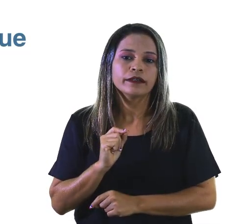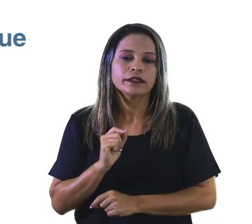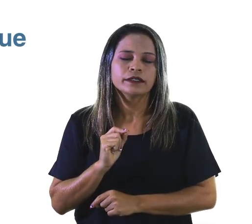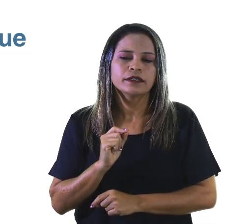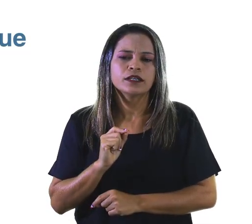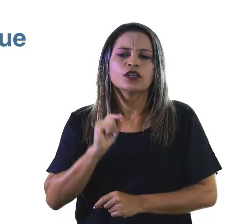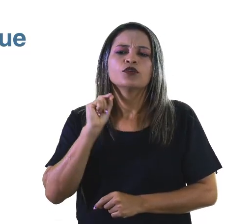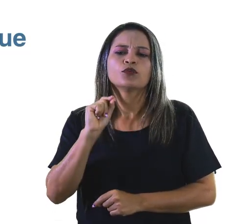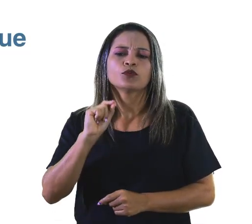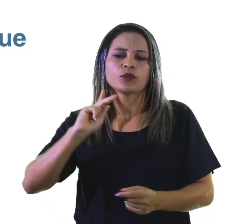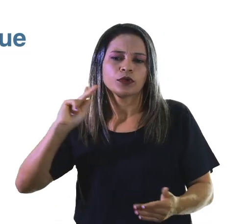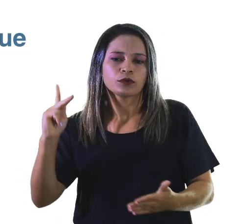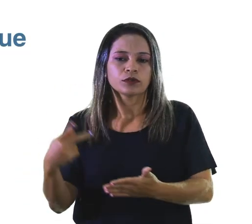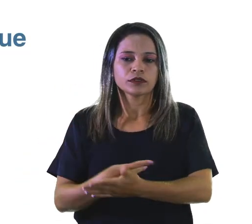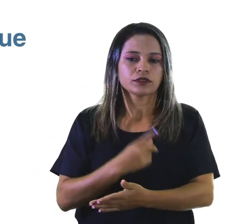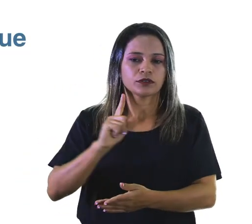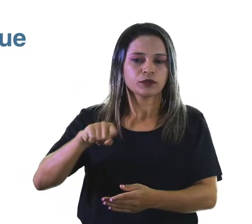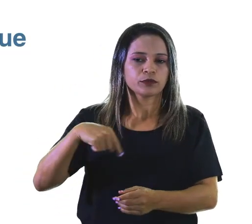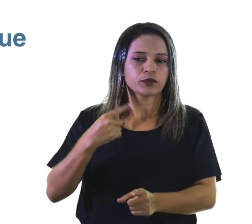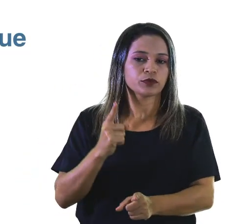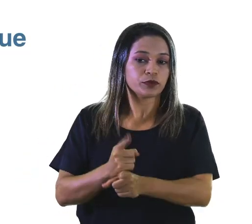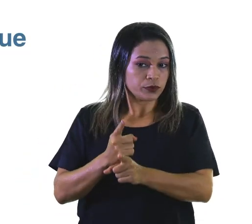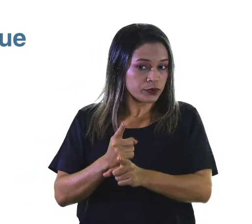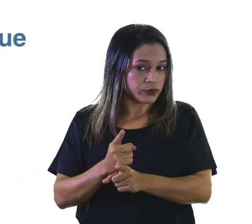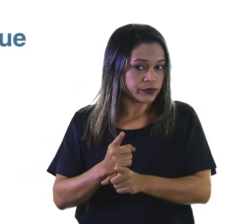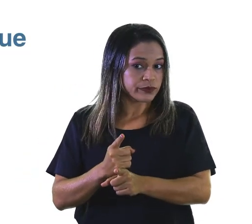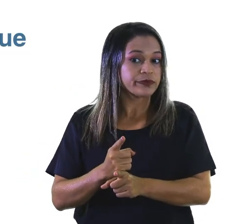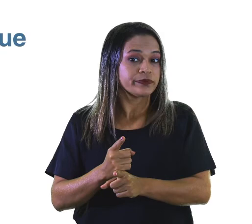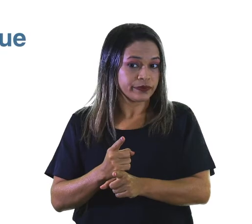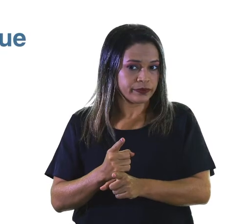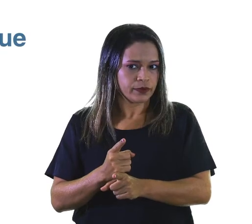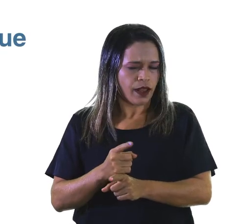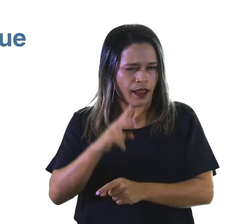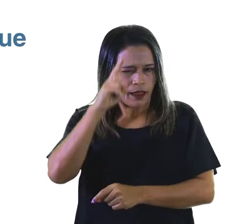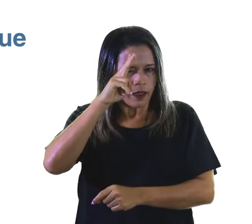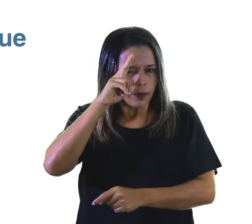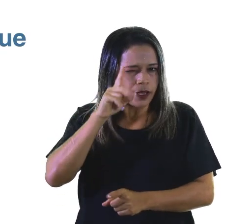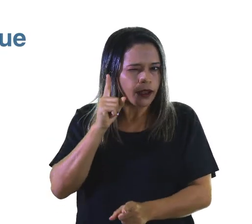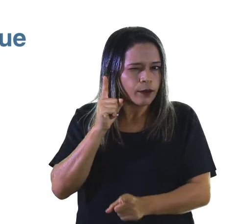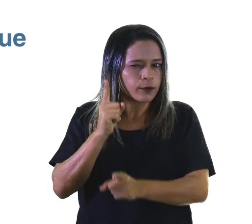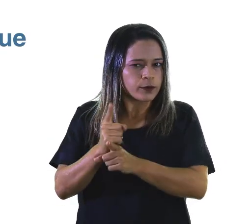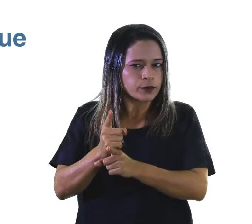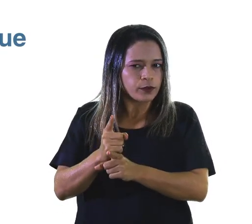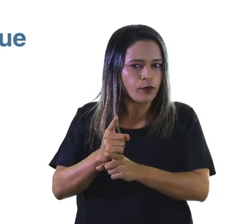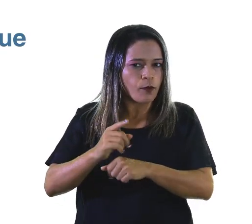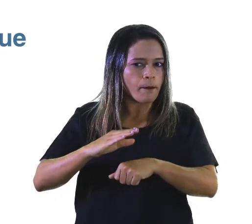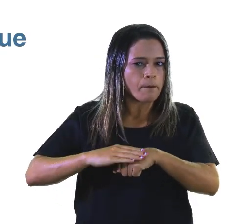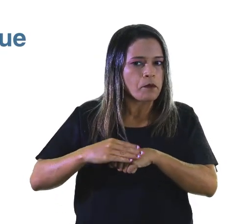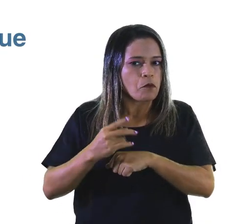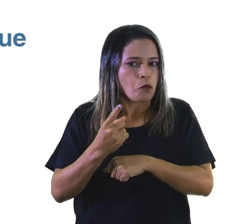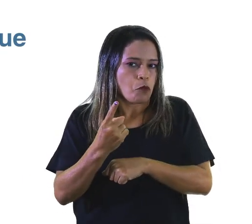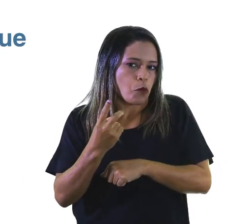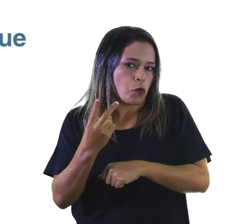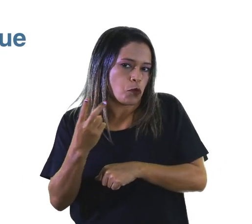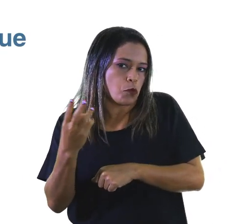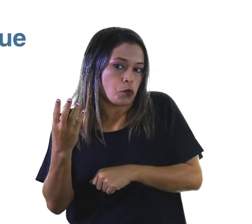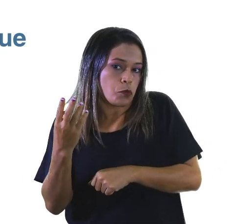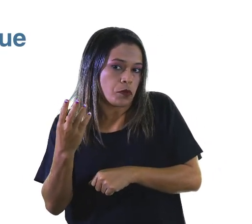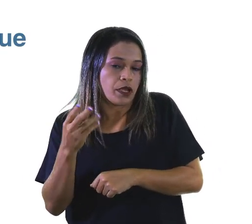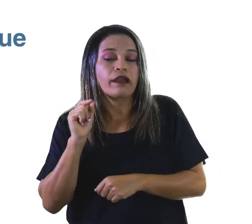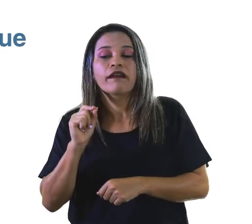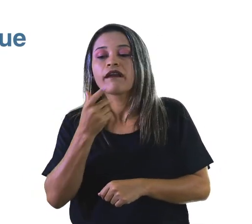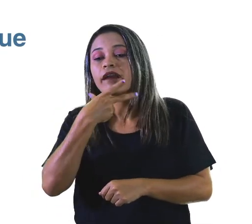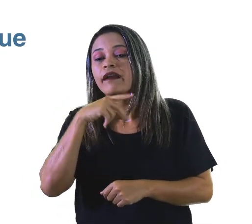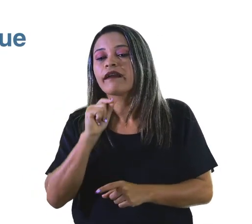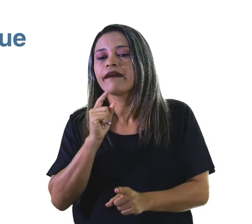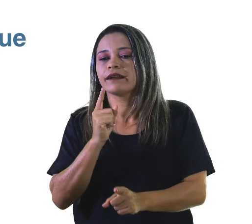que aconteceu após esse encontro? Ele encontrou alguém, ou mais de um alguém, né? Quem ele